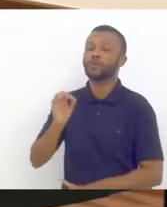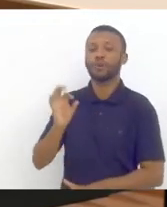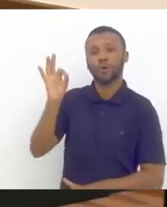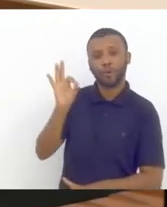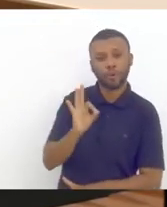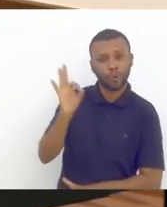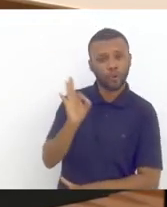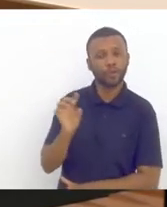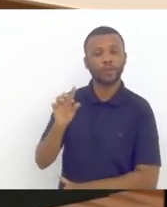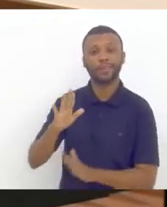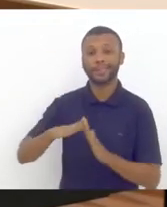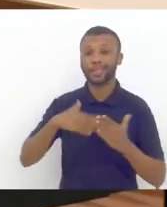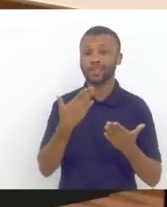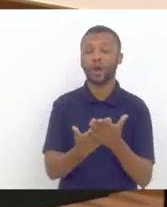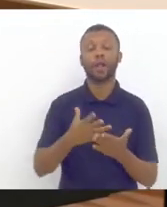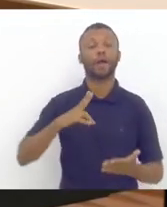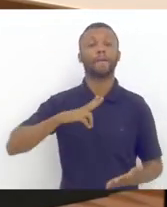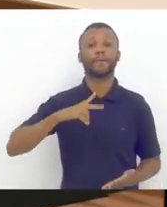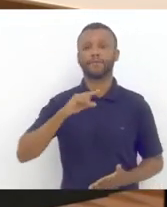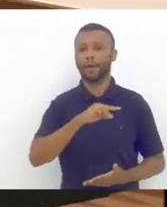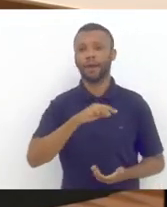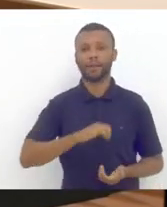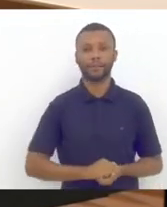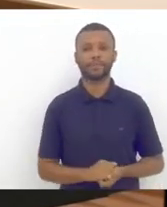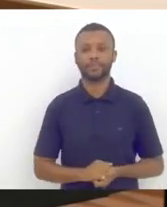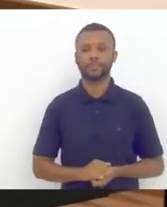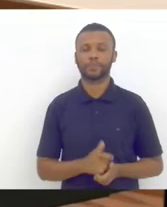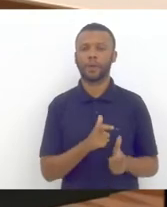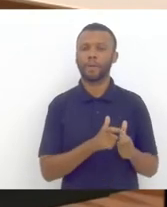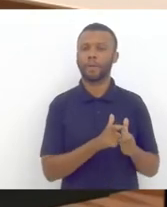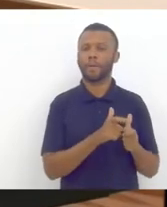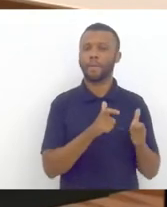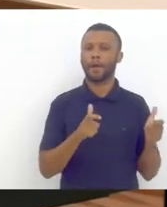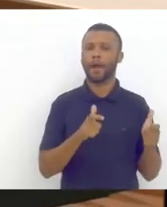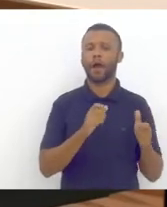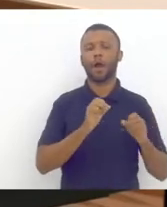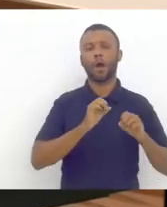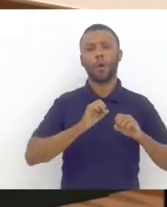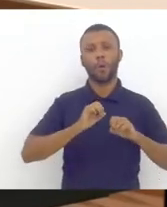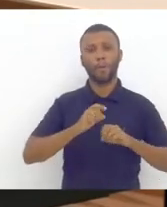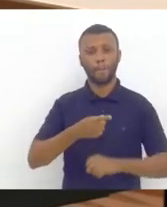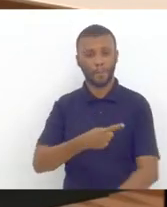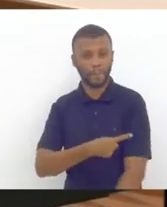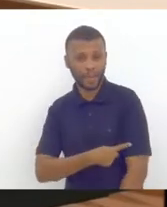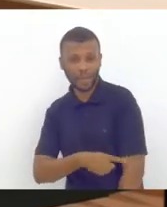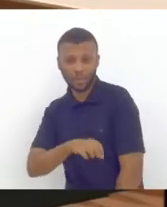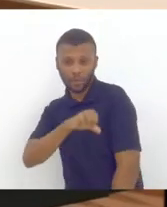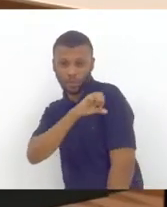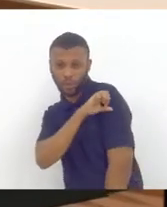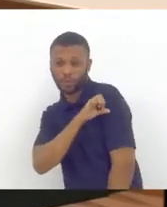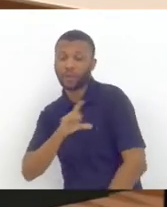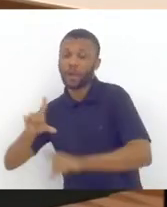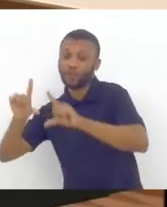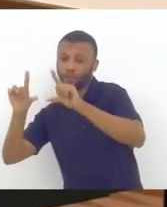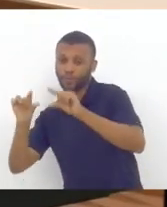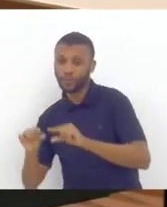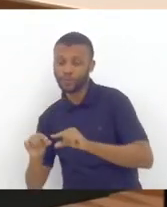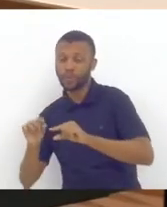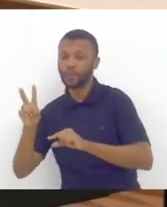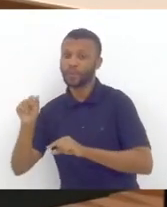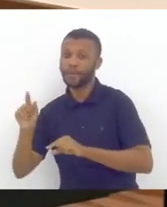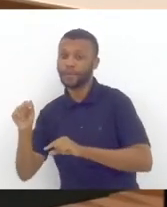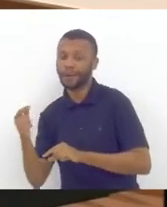índices da escola privada. O ensino fundamental público está diminuindo as suas vagas e a escola